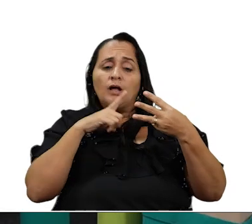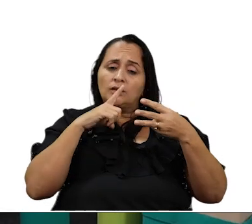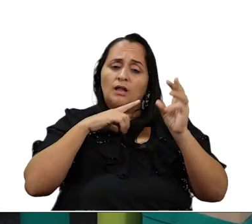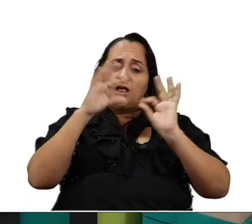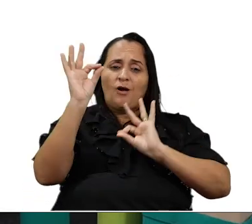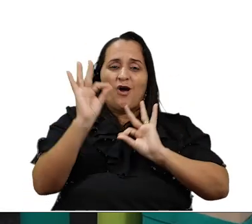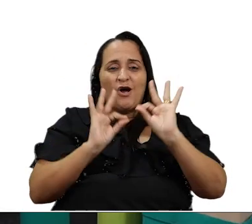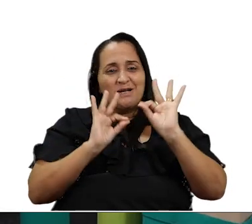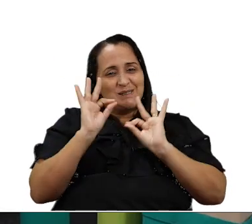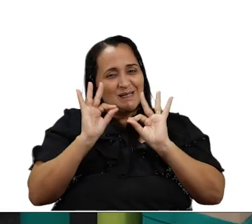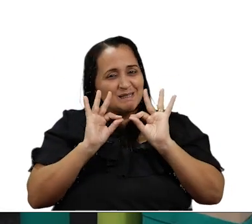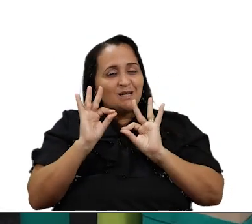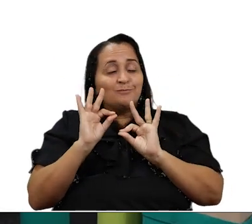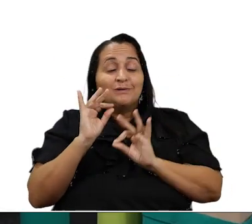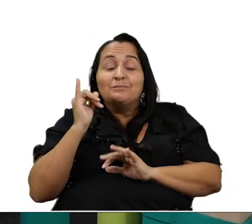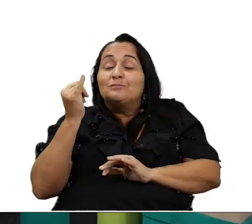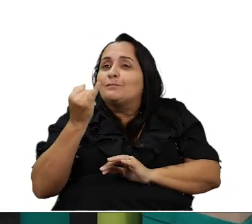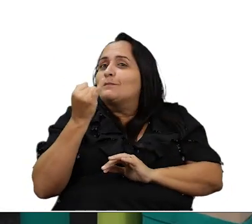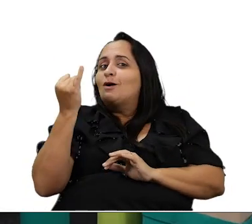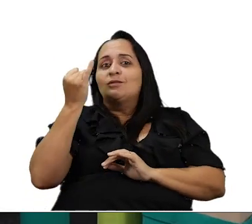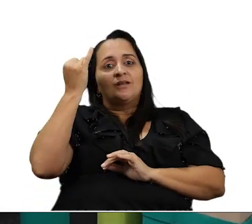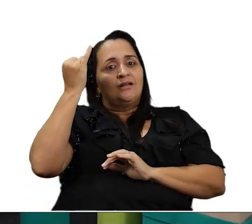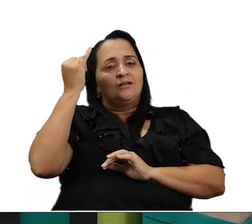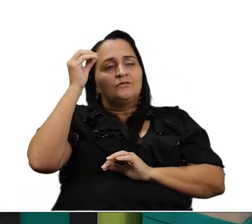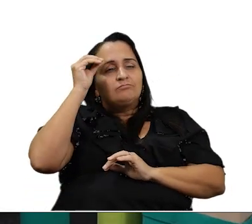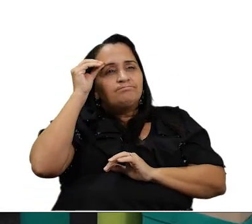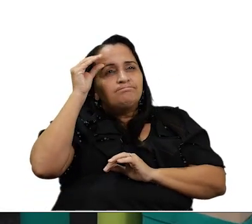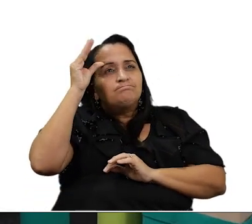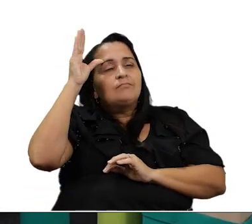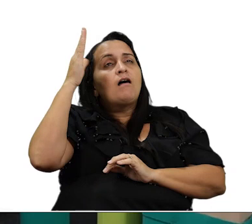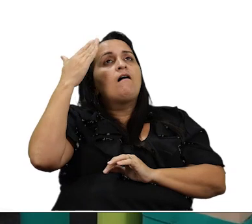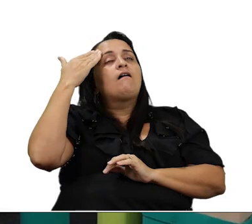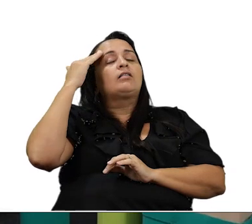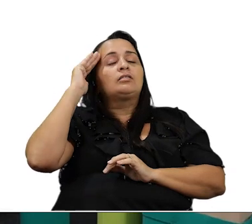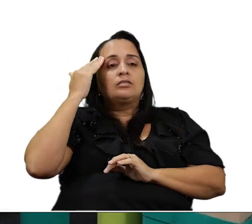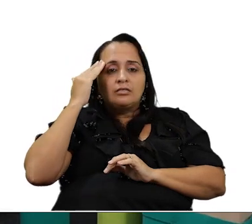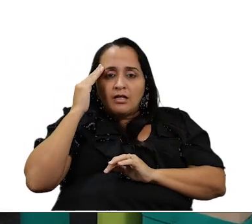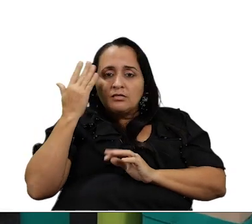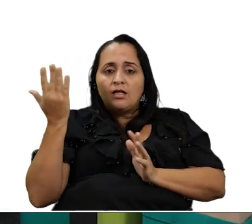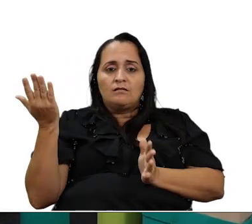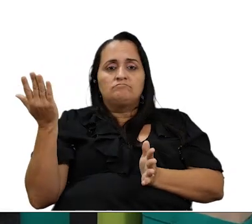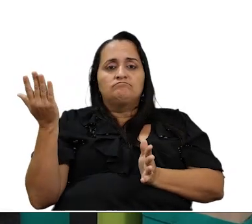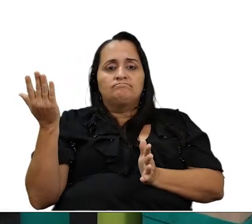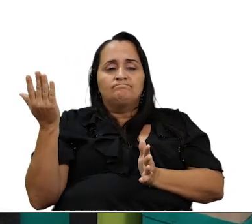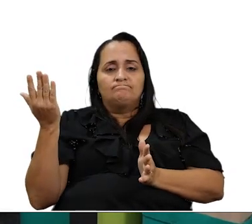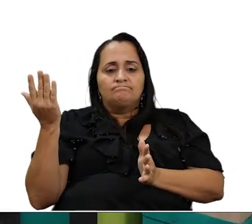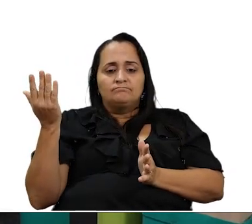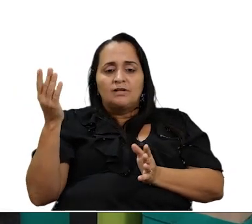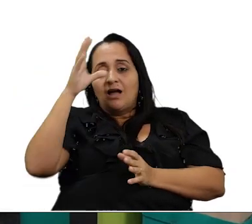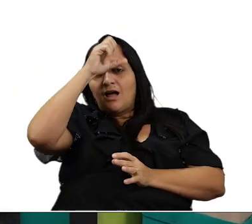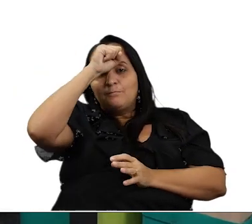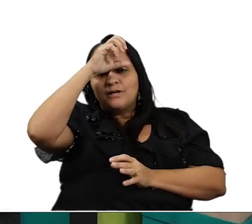tem coisas ali que são fundamentais para nosso entendimento do texto. E a gente vai precisar aprender hoje